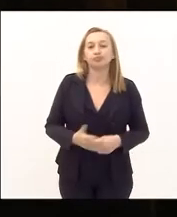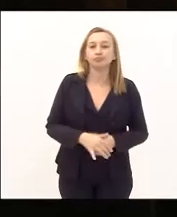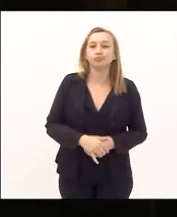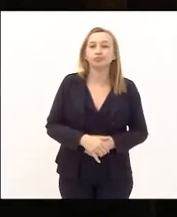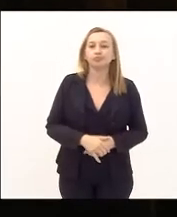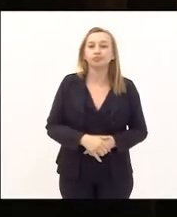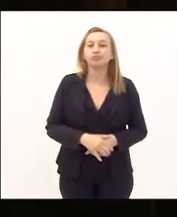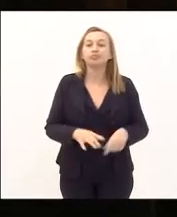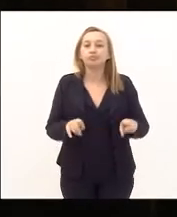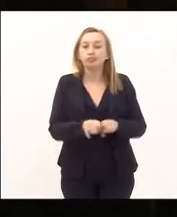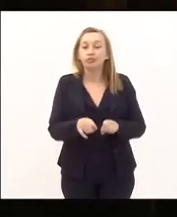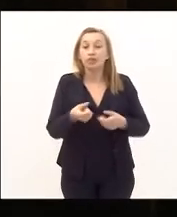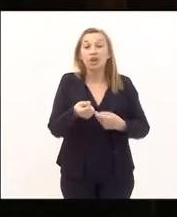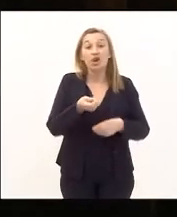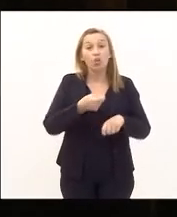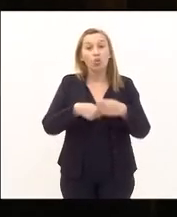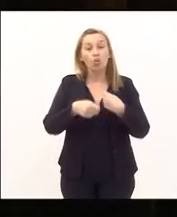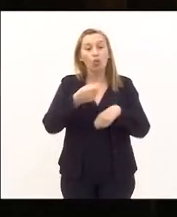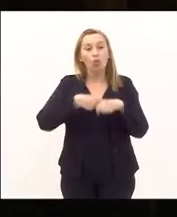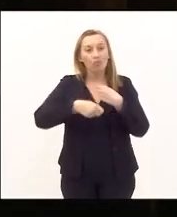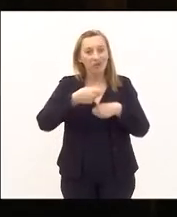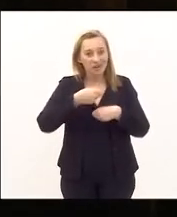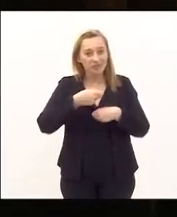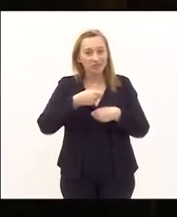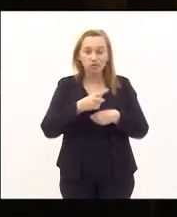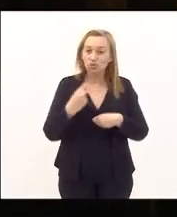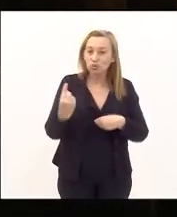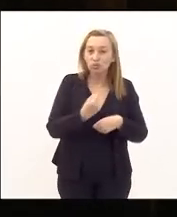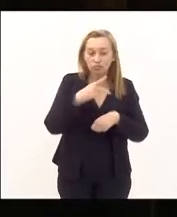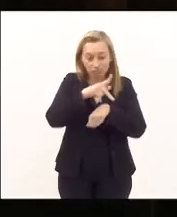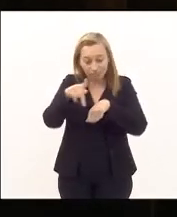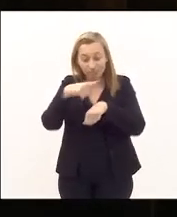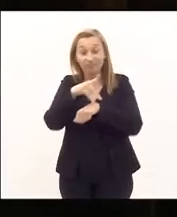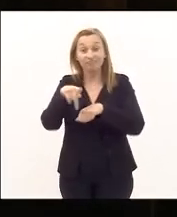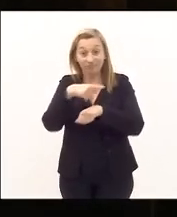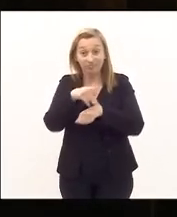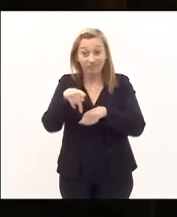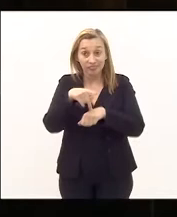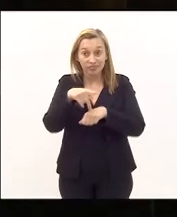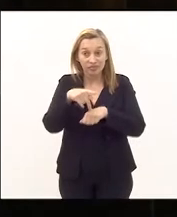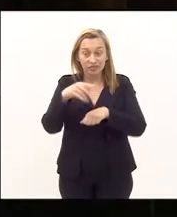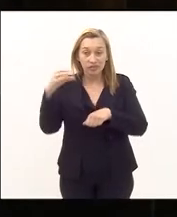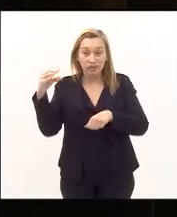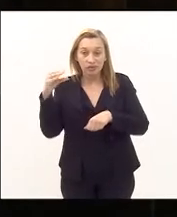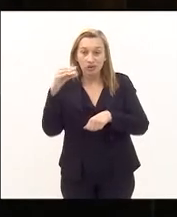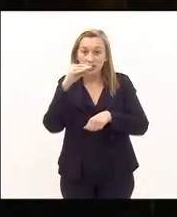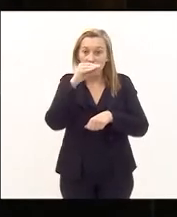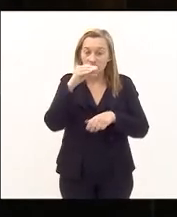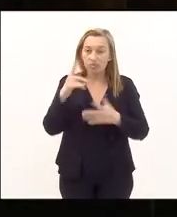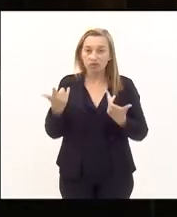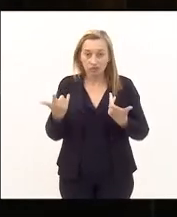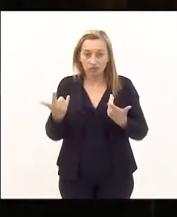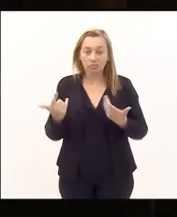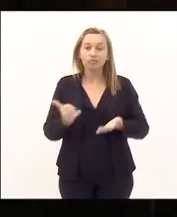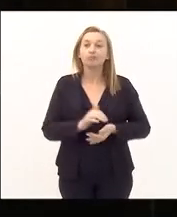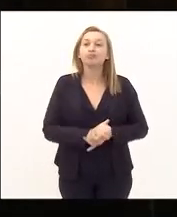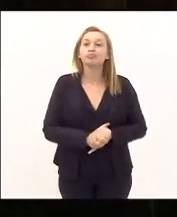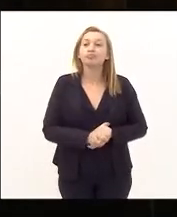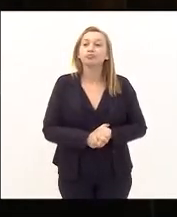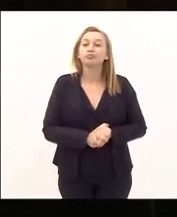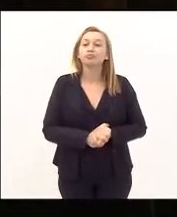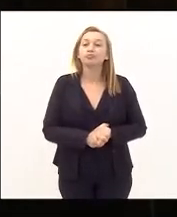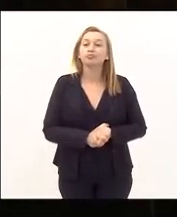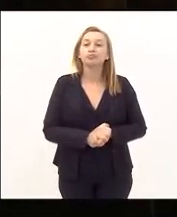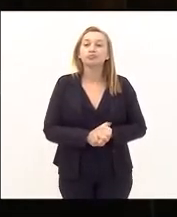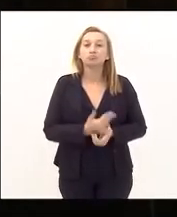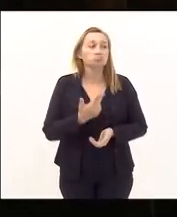além da economia, o nosso país, o aquecimento da nossa economia. Não